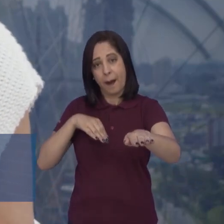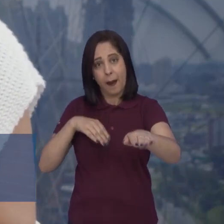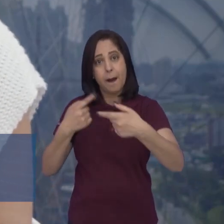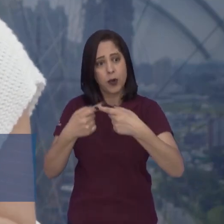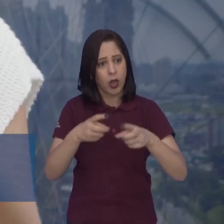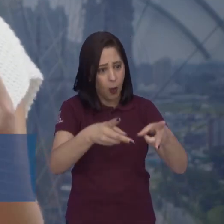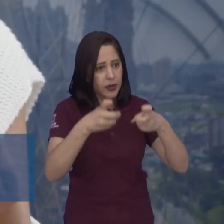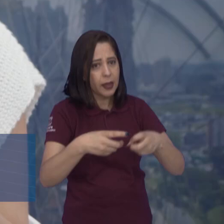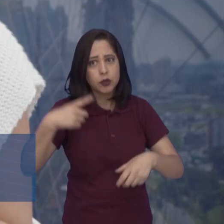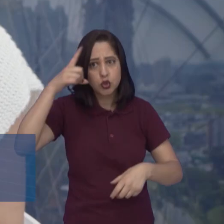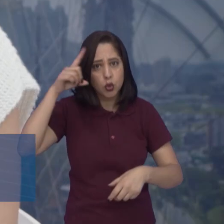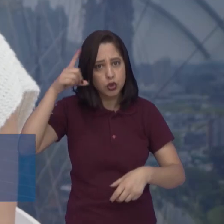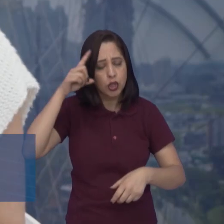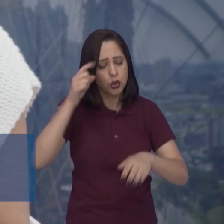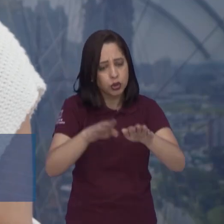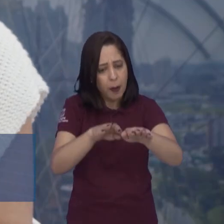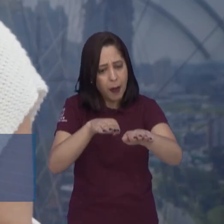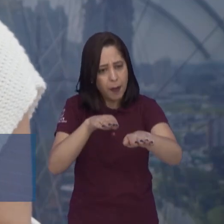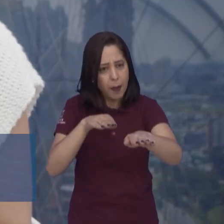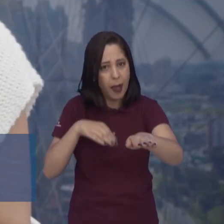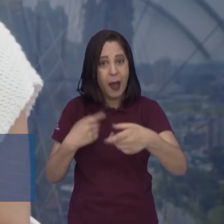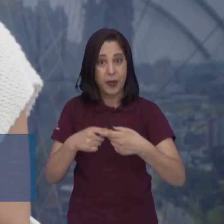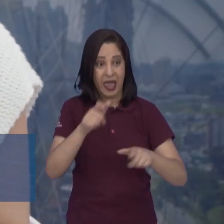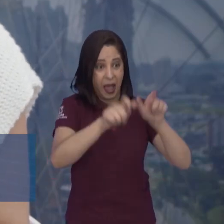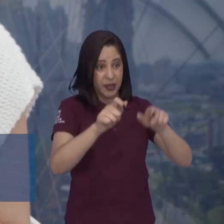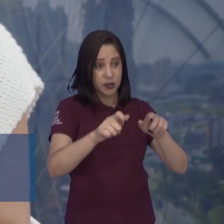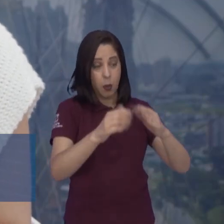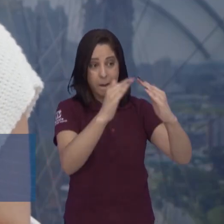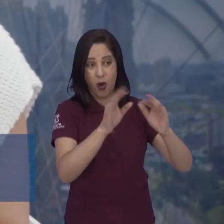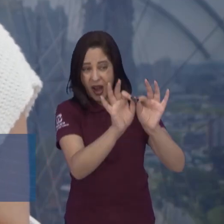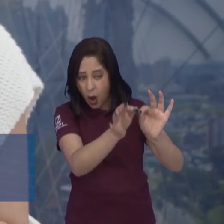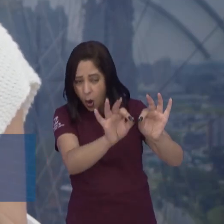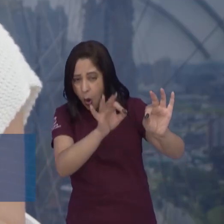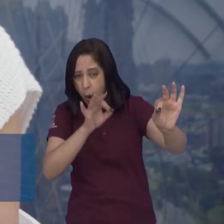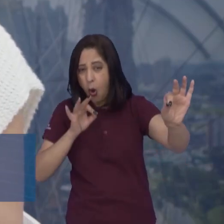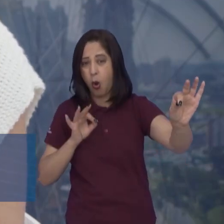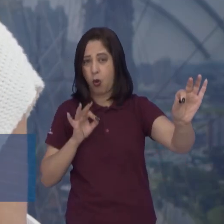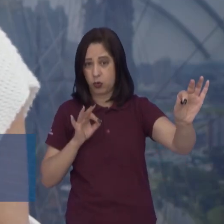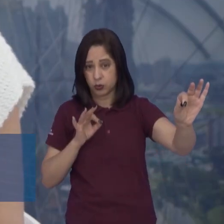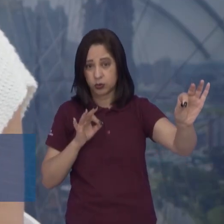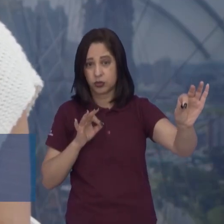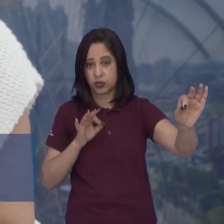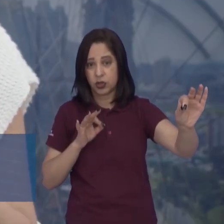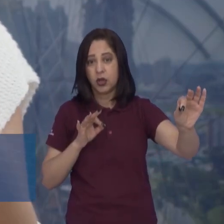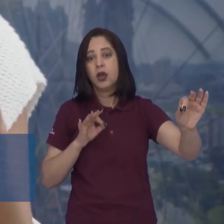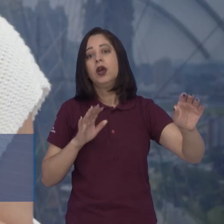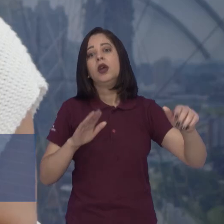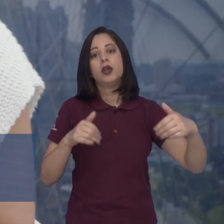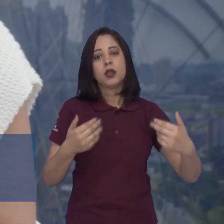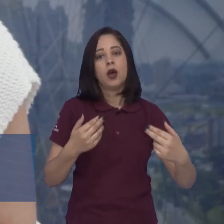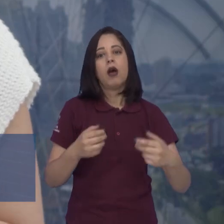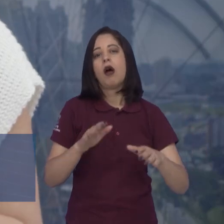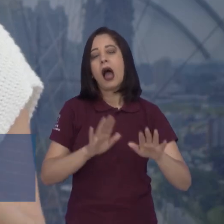cada dia, porque é isso, as pessoas estão indo morar nessas áreas e elas estão aumentando, né, essa circulação. Normalmente são 2